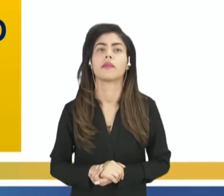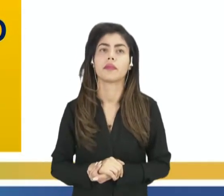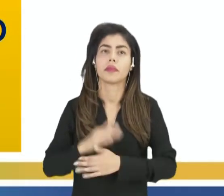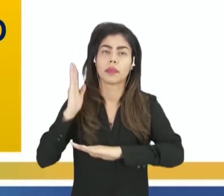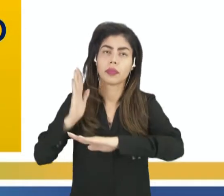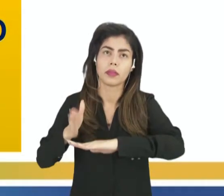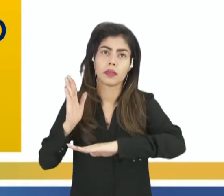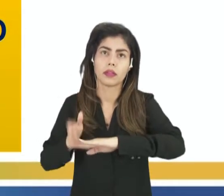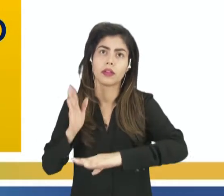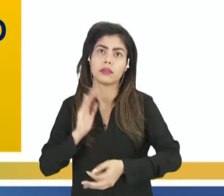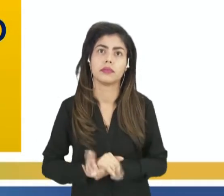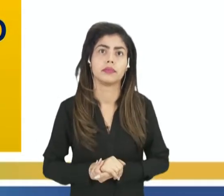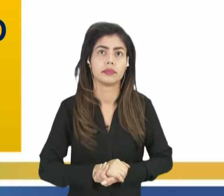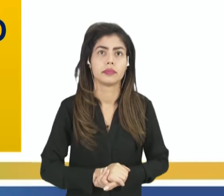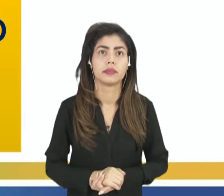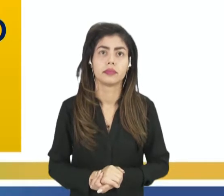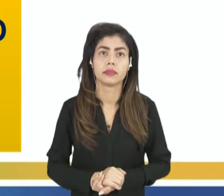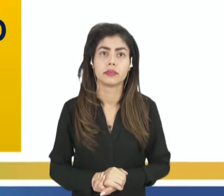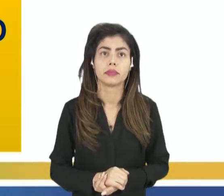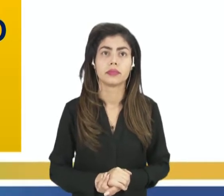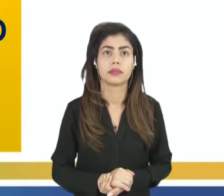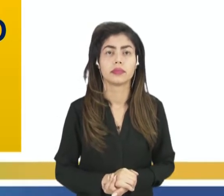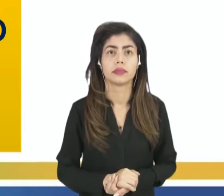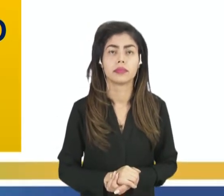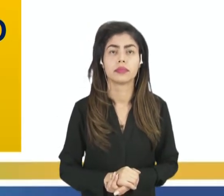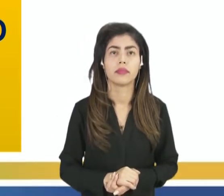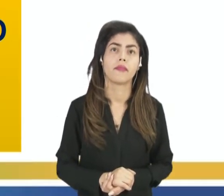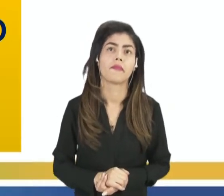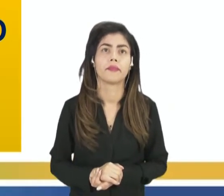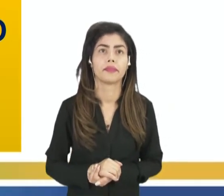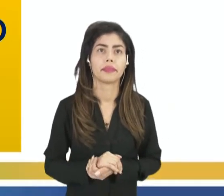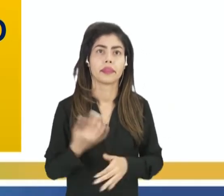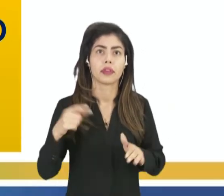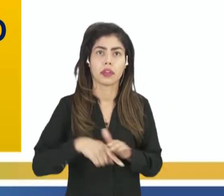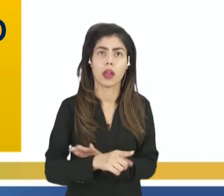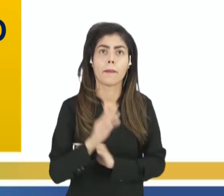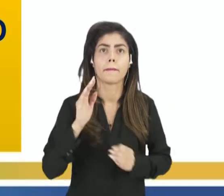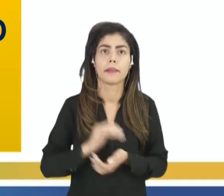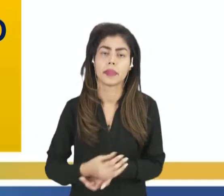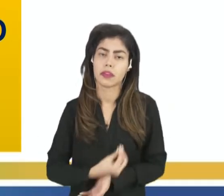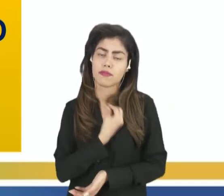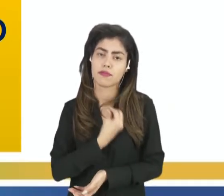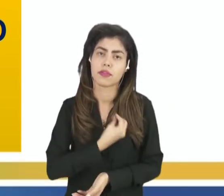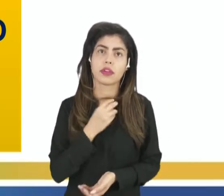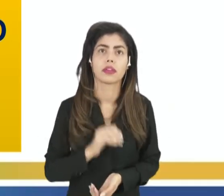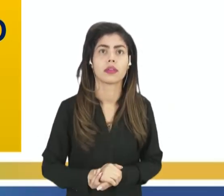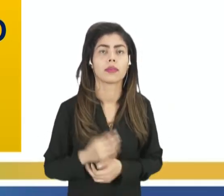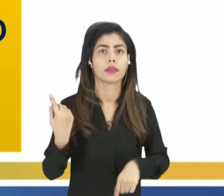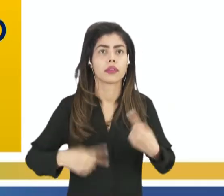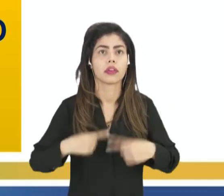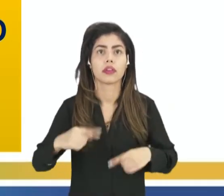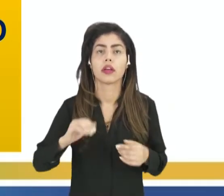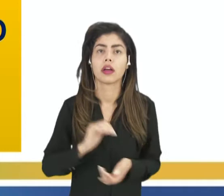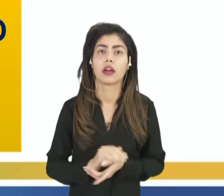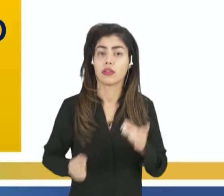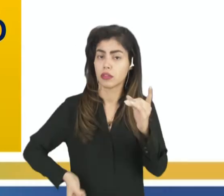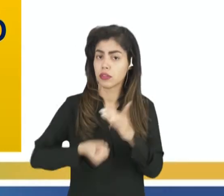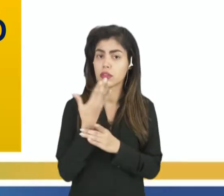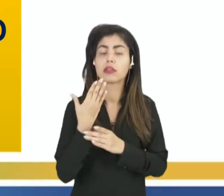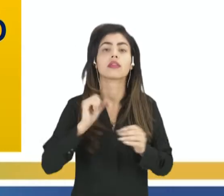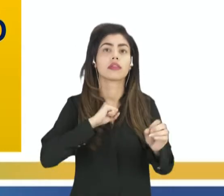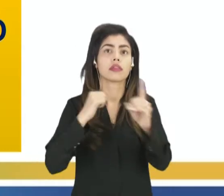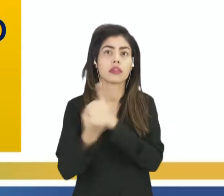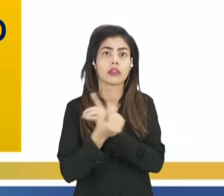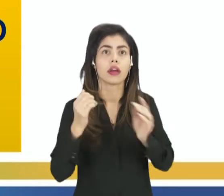com aquela forma de pensar medieval, os fundamentos racionais da vida política, a origem da sociedade, como um pacto,